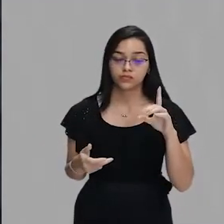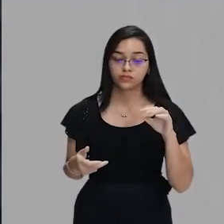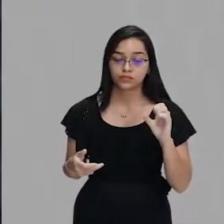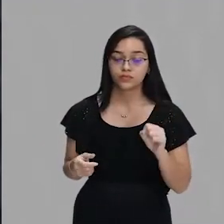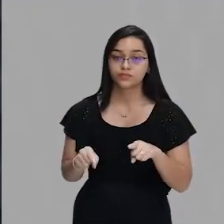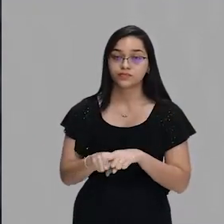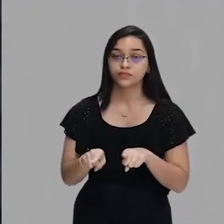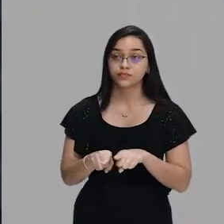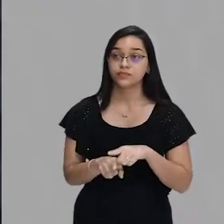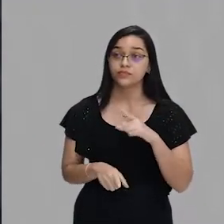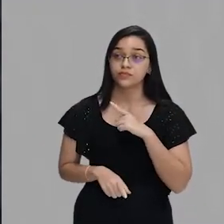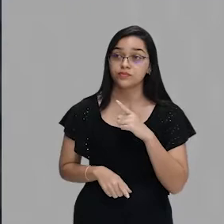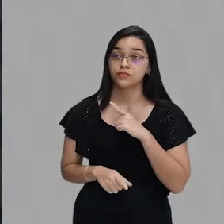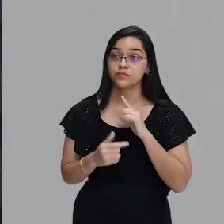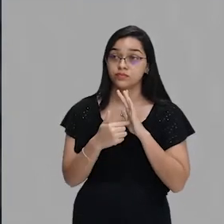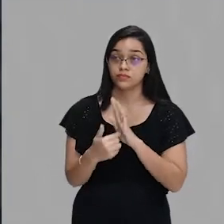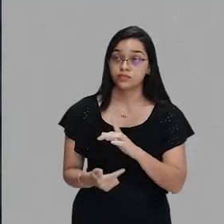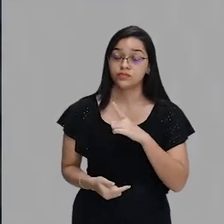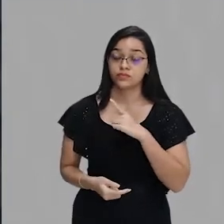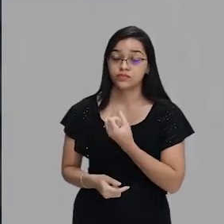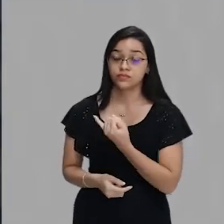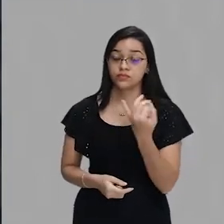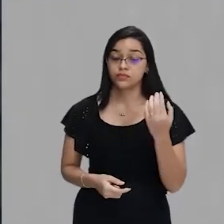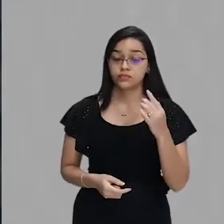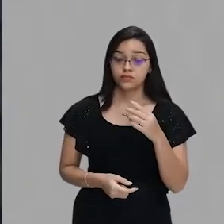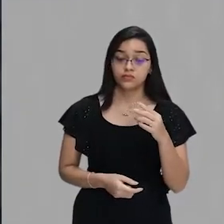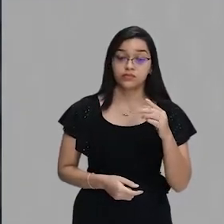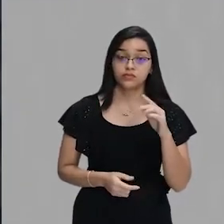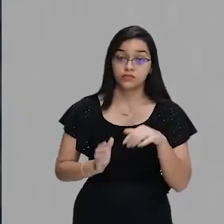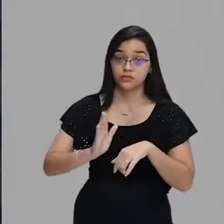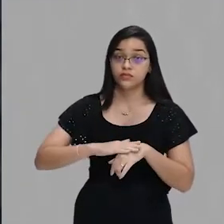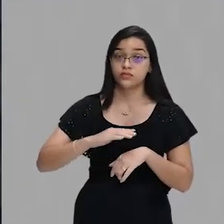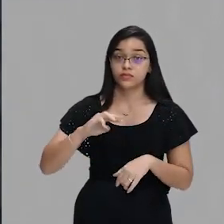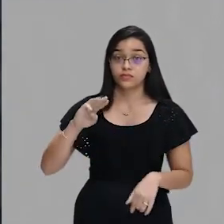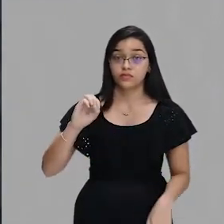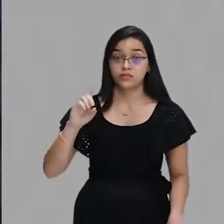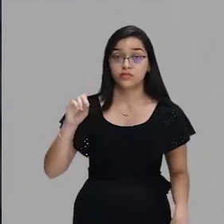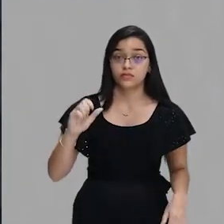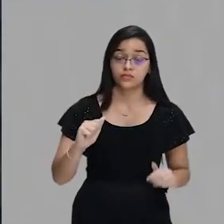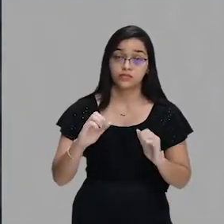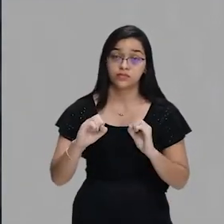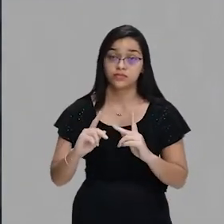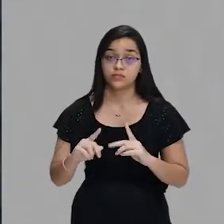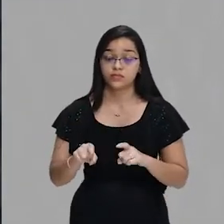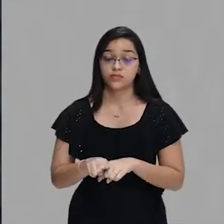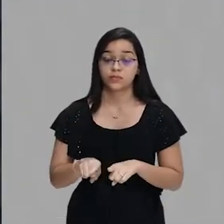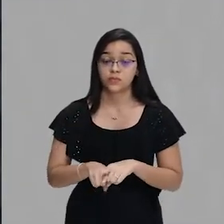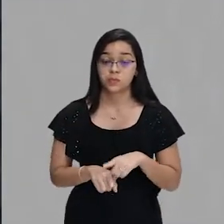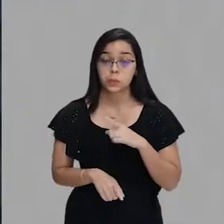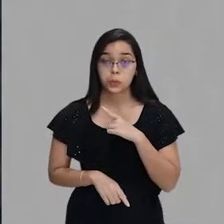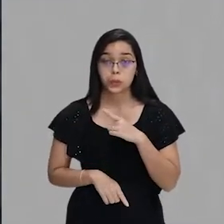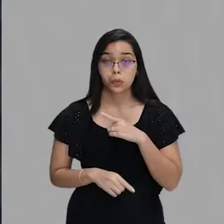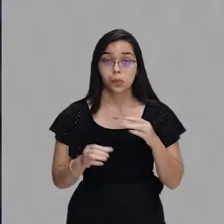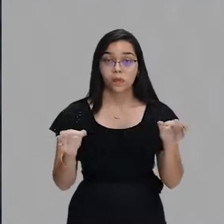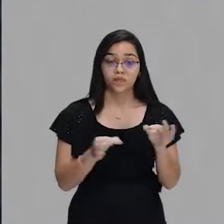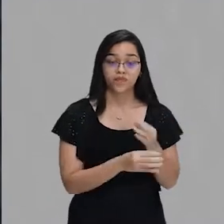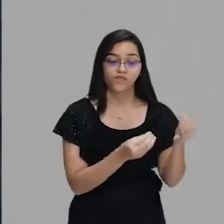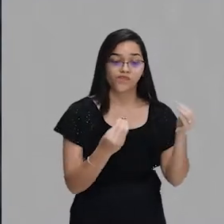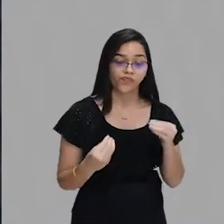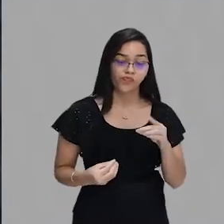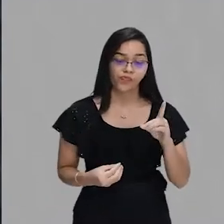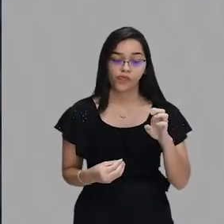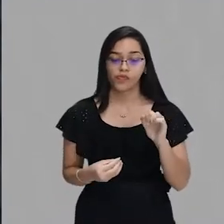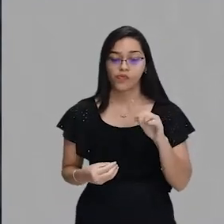números, e aquele número que se apresenta uma quantidade de vezes maior, ele é moda. Tá? E na última coluna ele me deu o